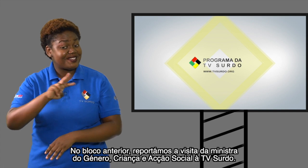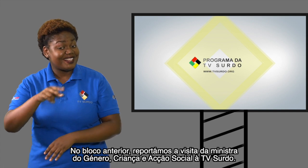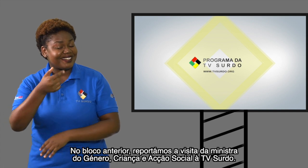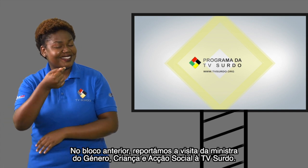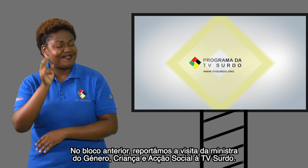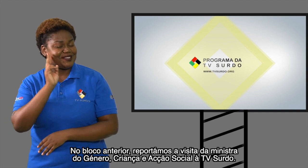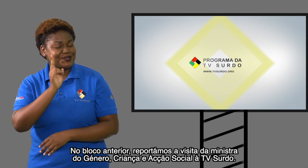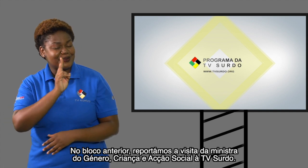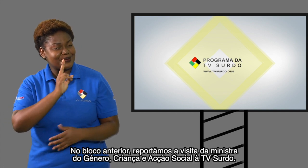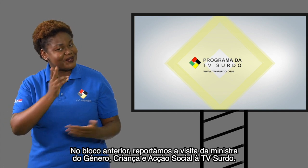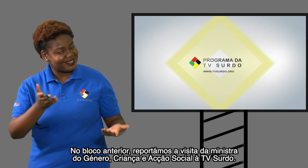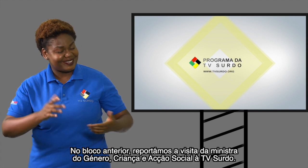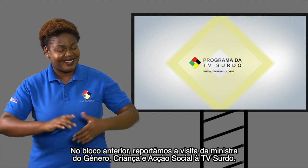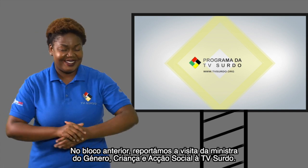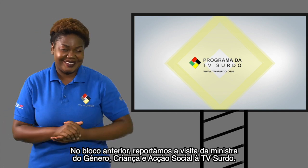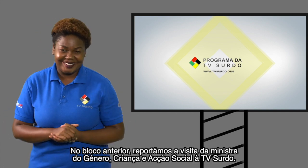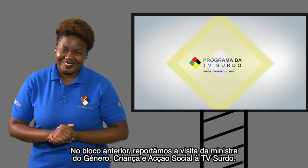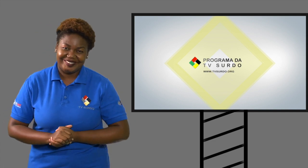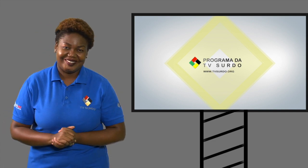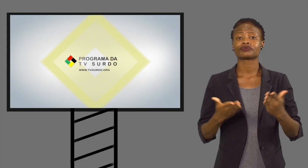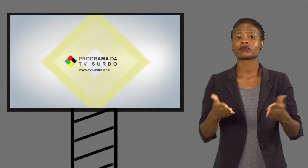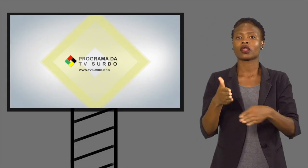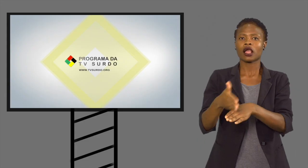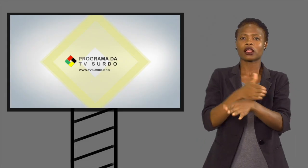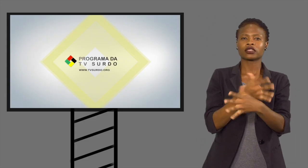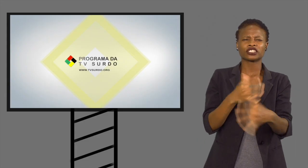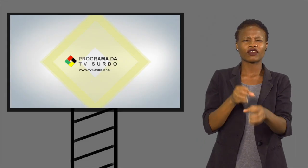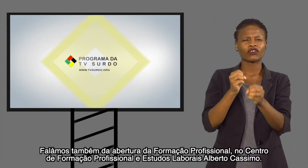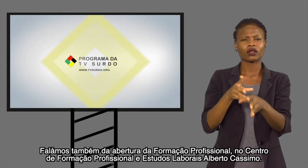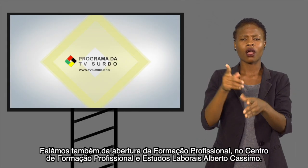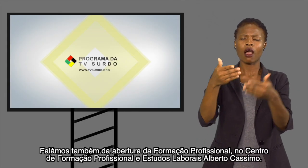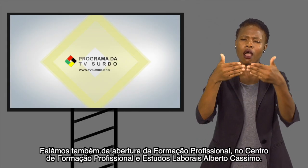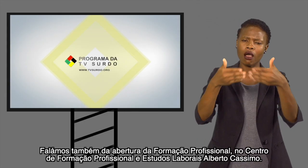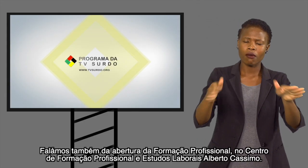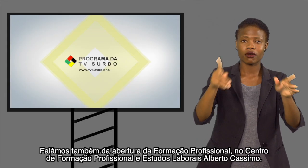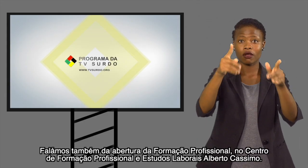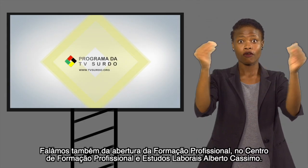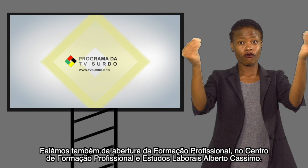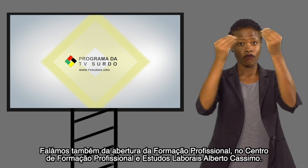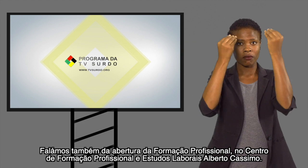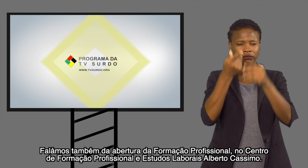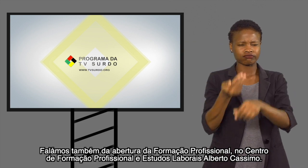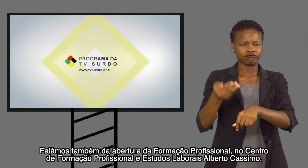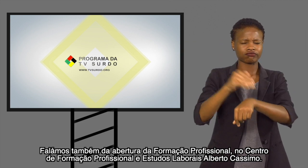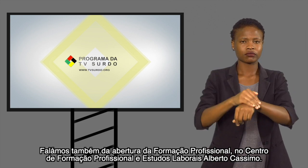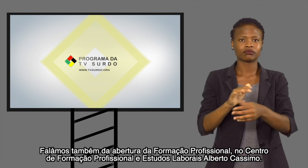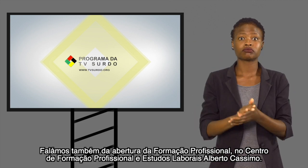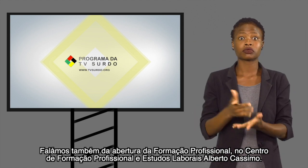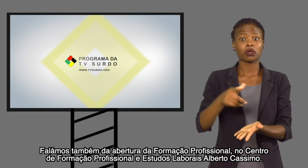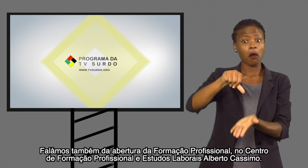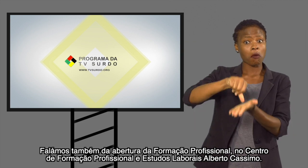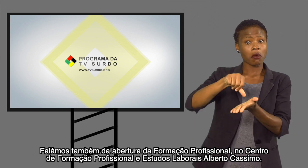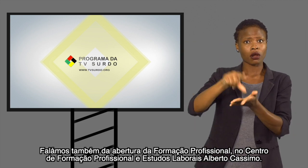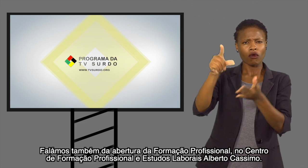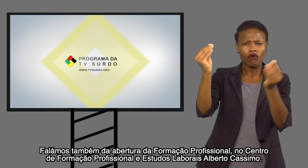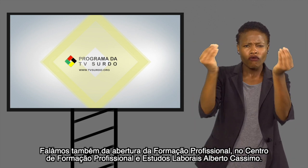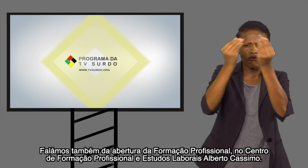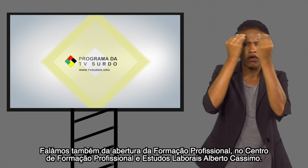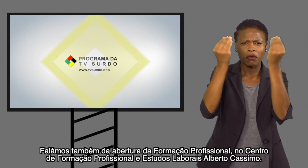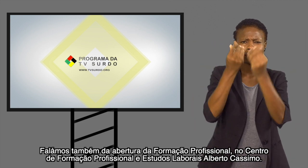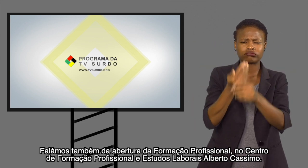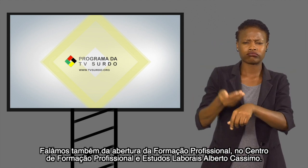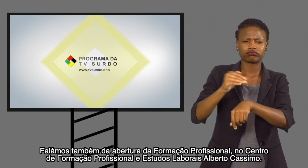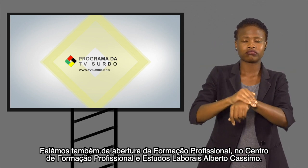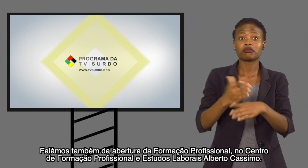Gênero, Criança e Ação Social à TV Surdo. Falamos também da abertura da formação profissional no